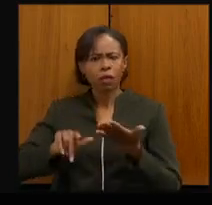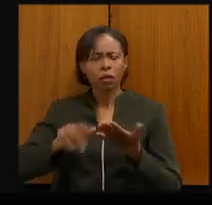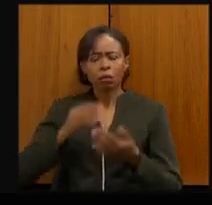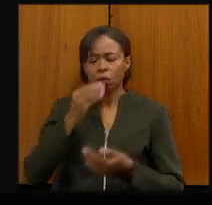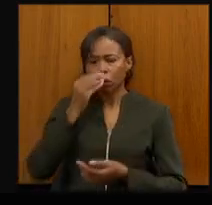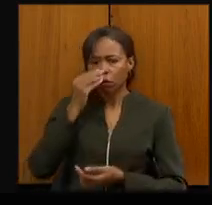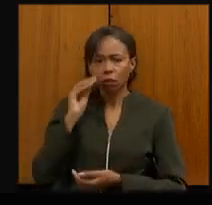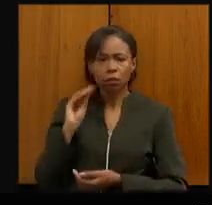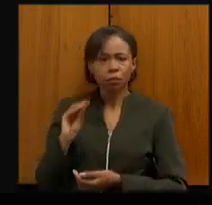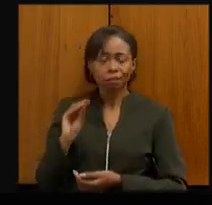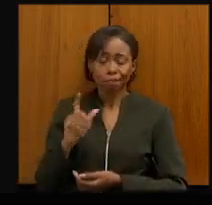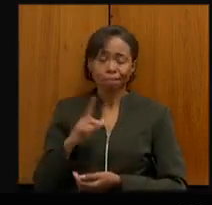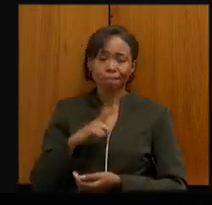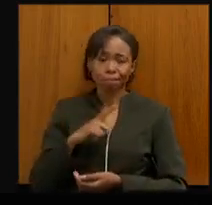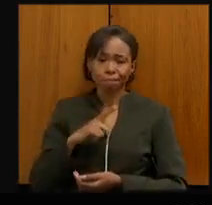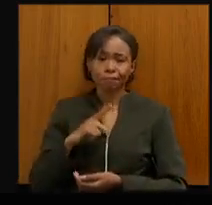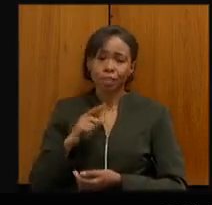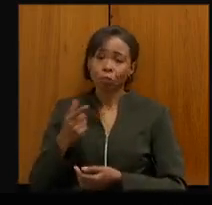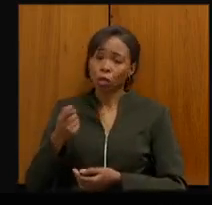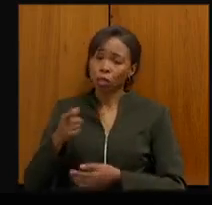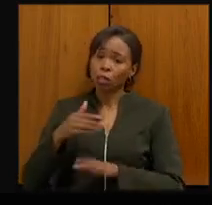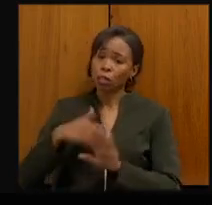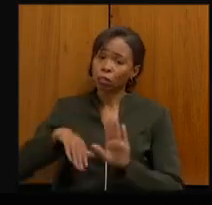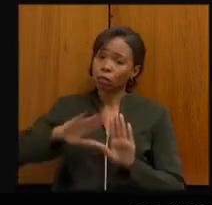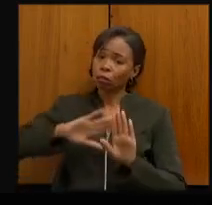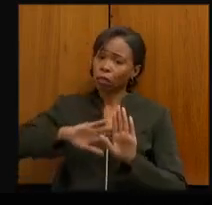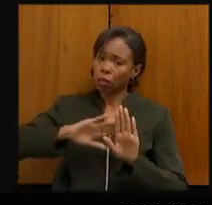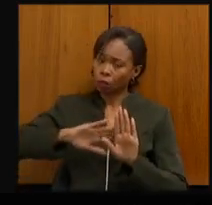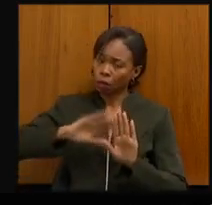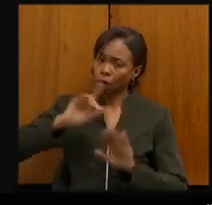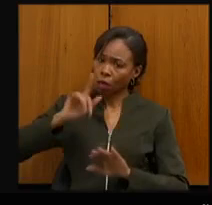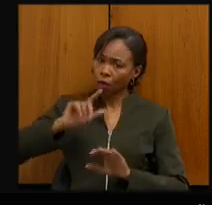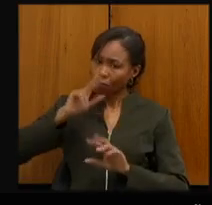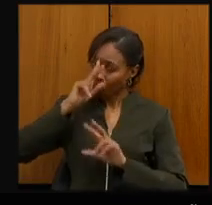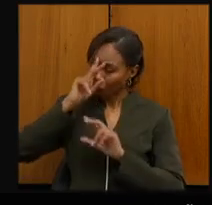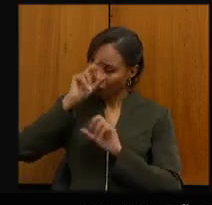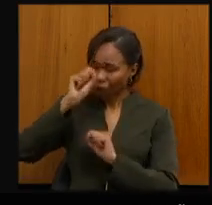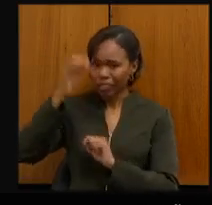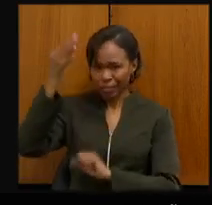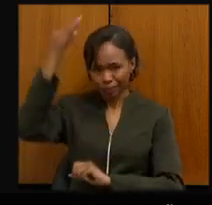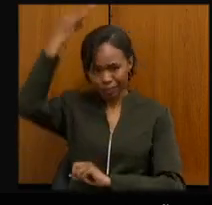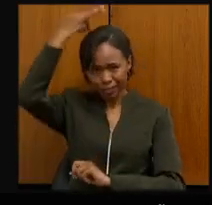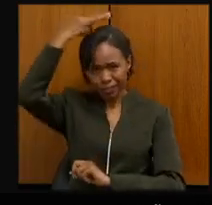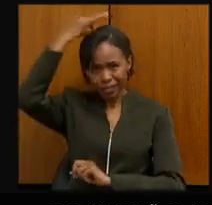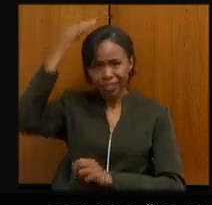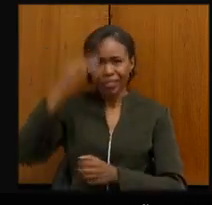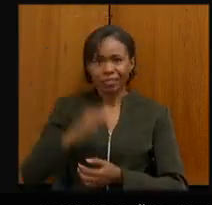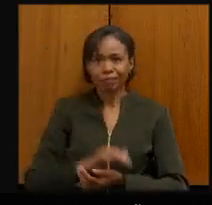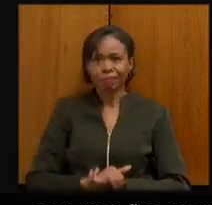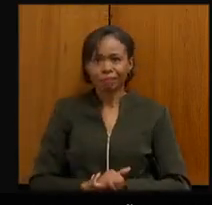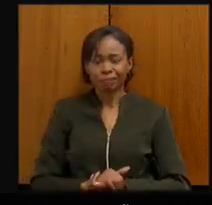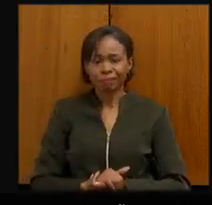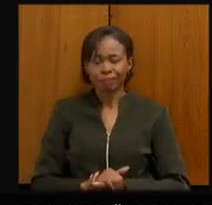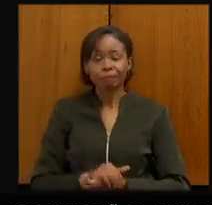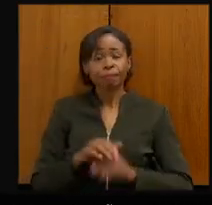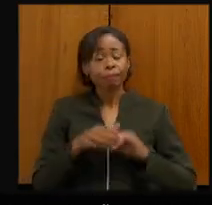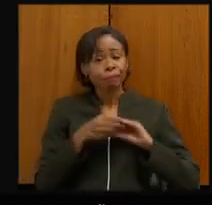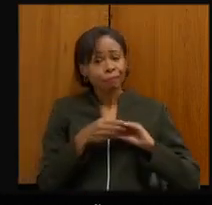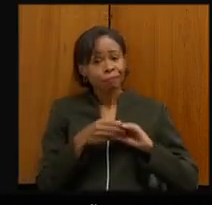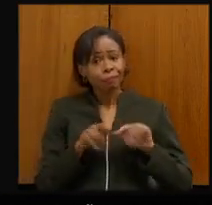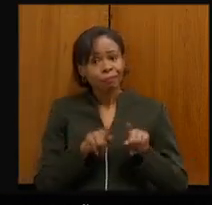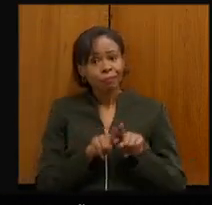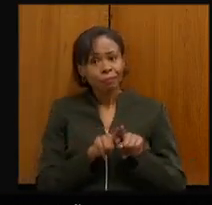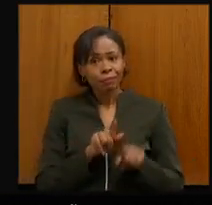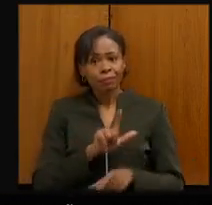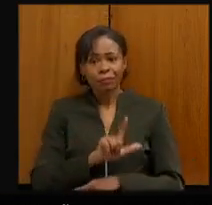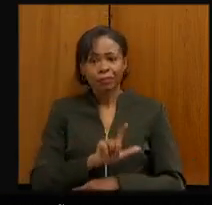outra racionalidade né E tem por trás uma forte espiritualidade aí o comprimento também né A Leninha achei muito importante